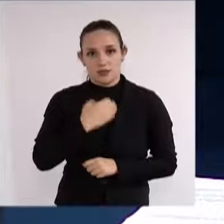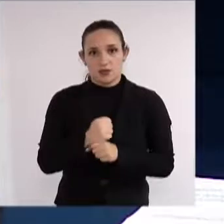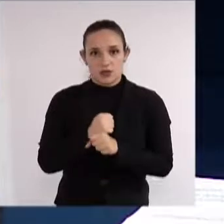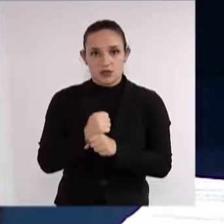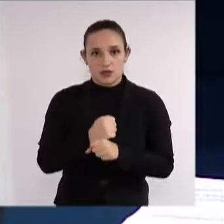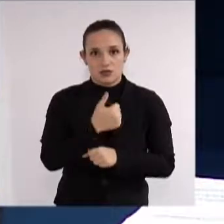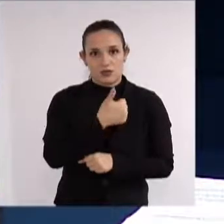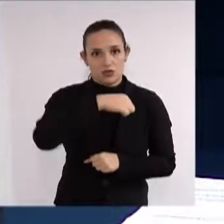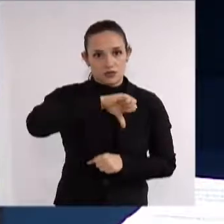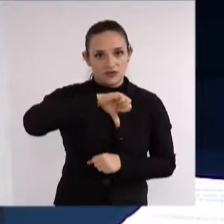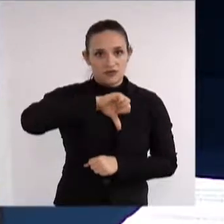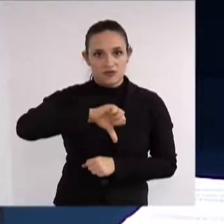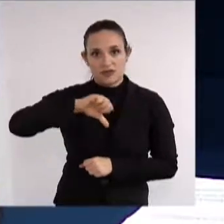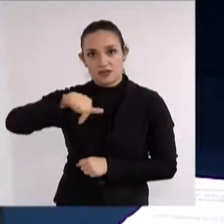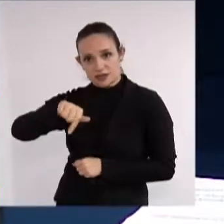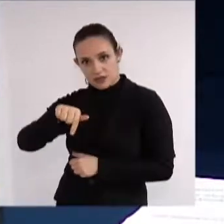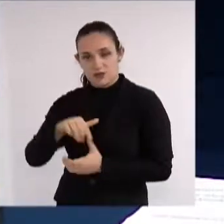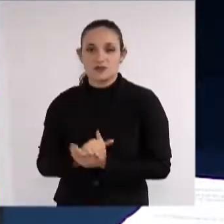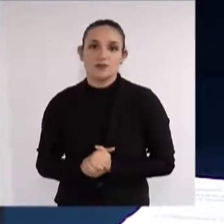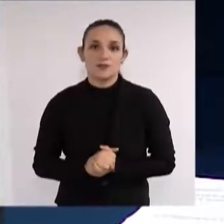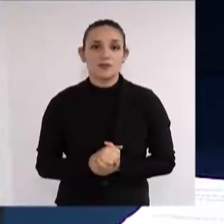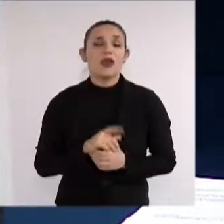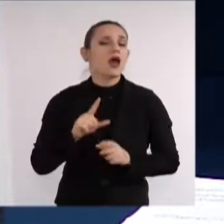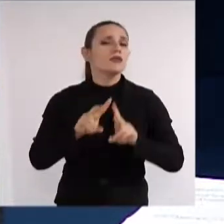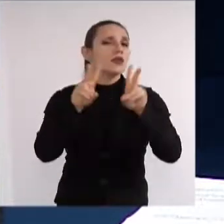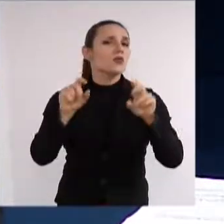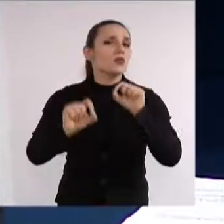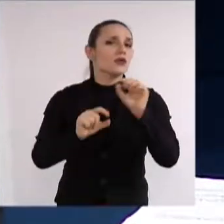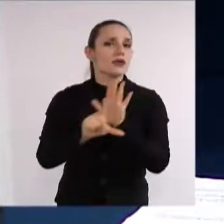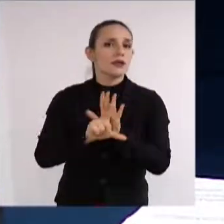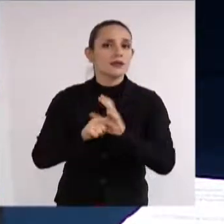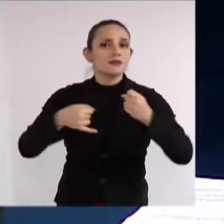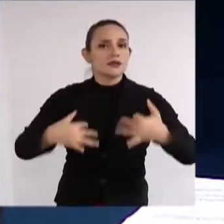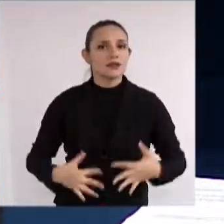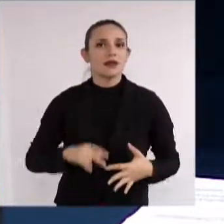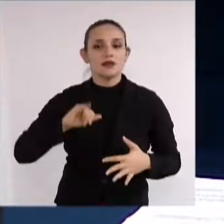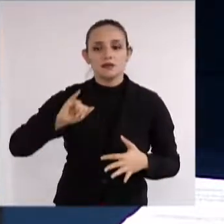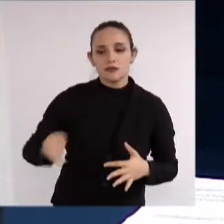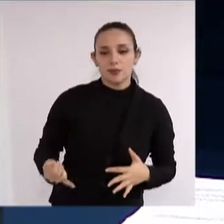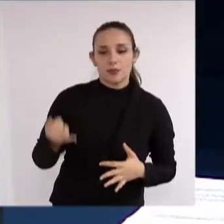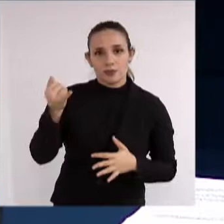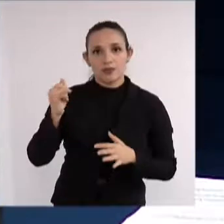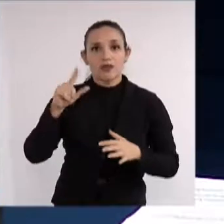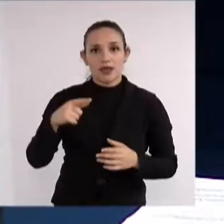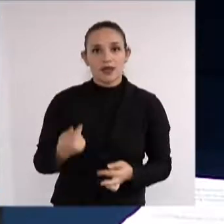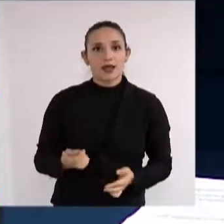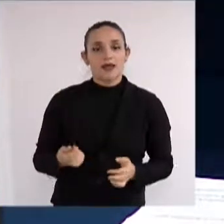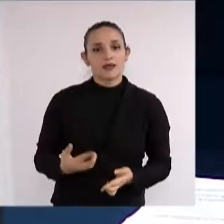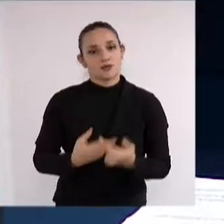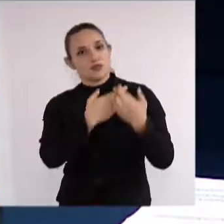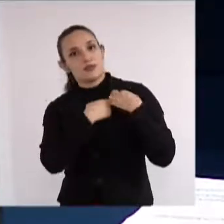de 1997, que dispõe sobre tributos de competência do Estado.